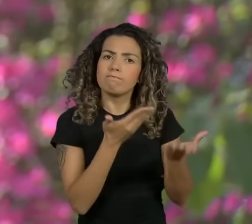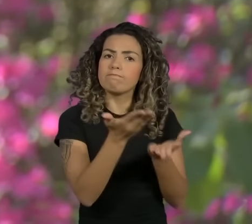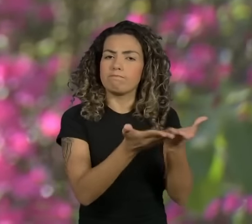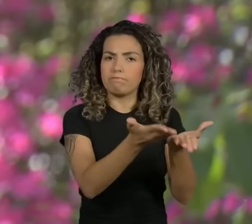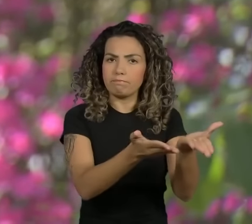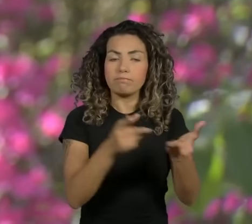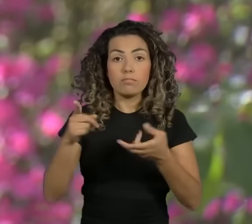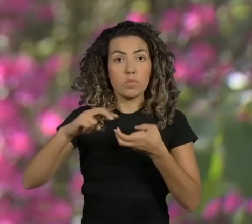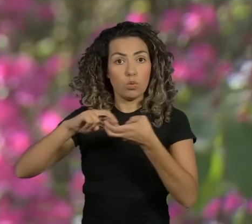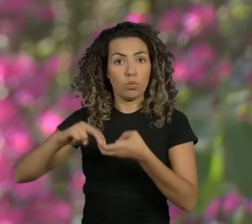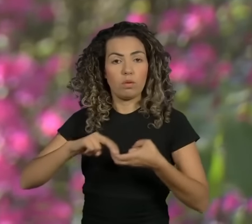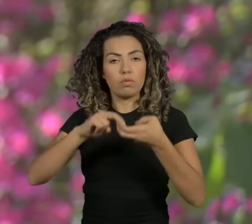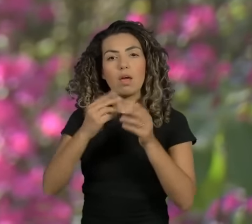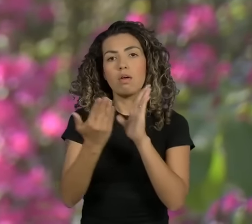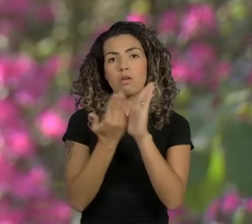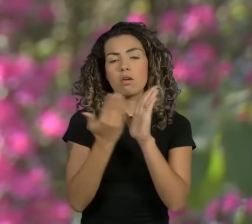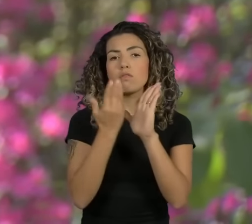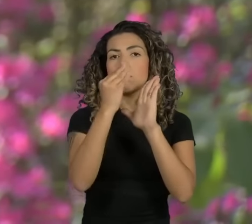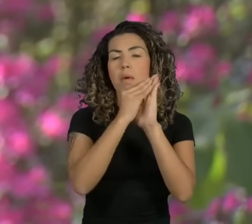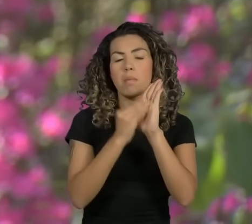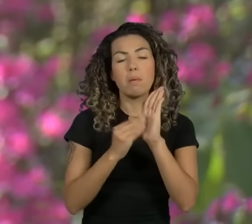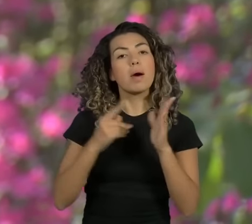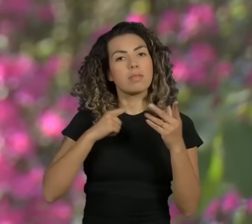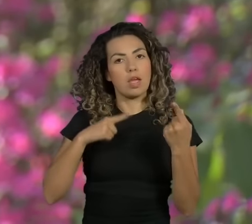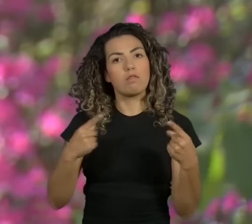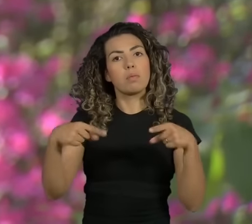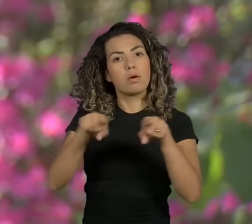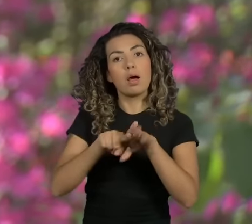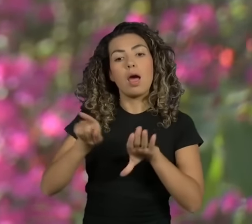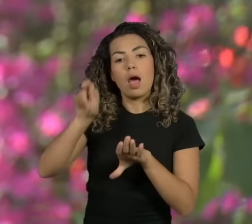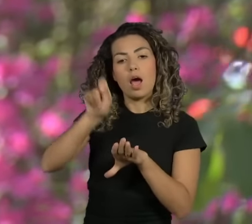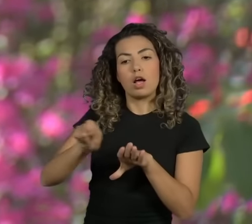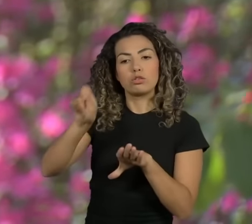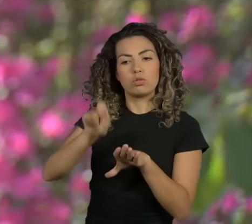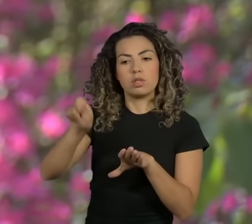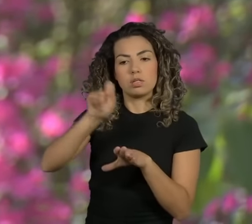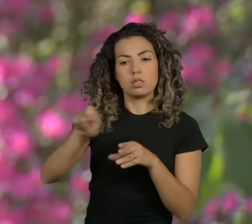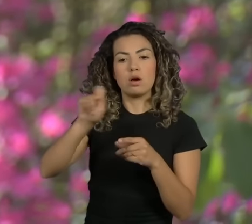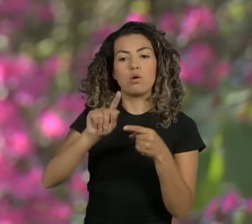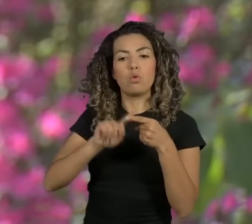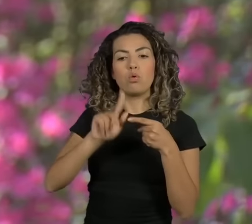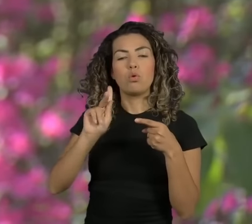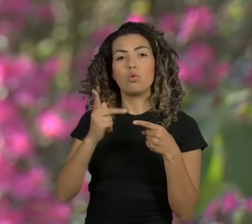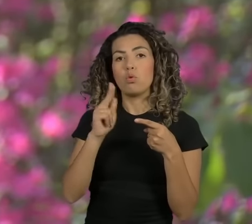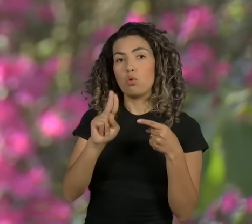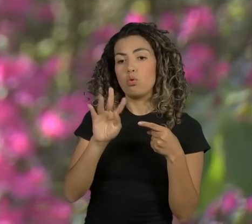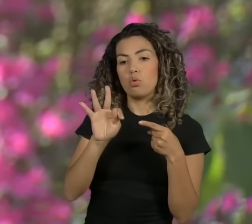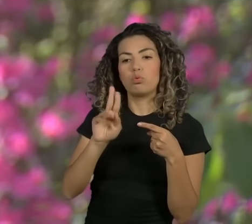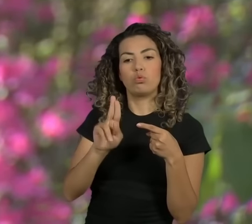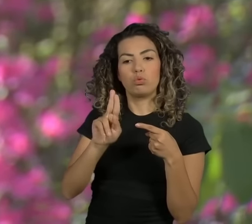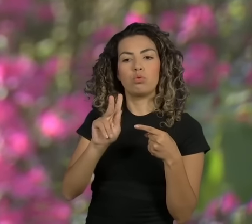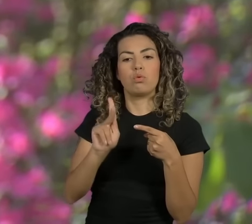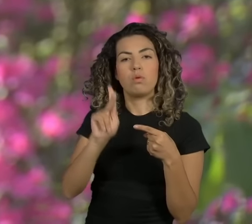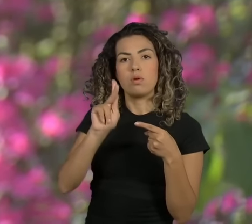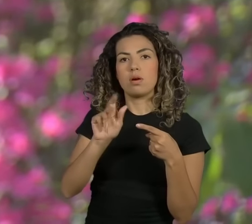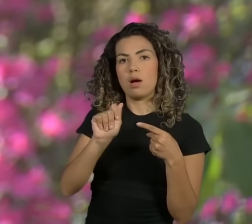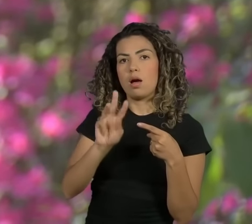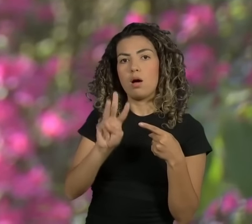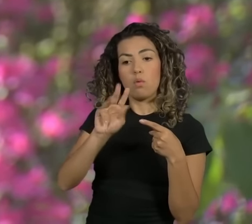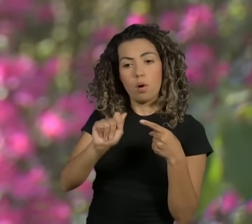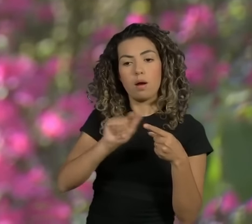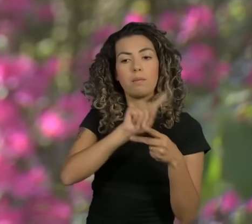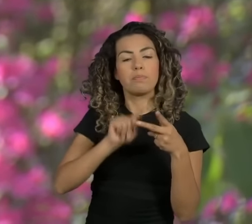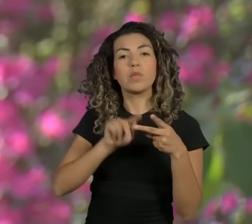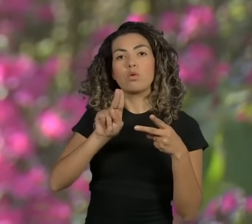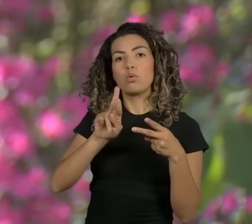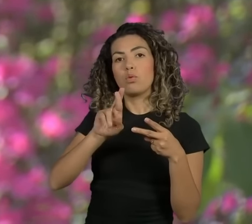foi realizado em parceria com as associações Rutucara e Uriri. Ele mostra que nas aldeias o cuidado com as crianças